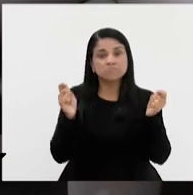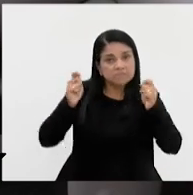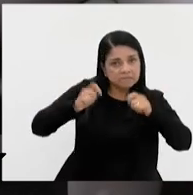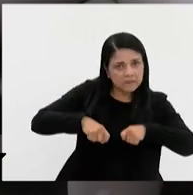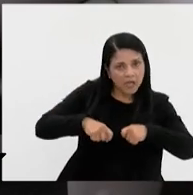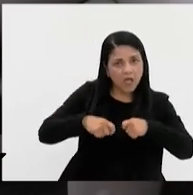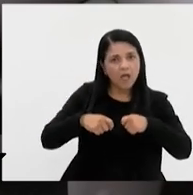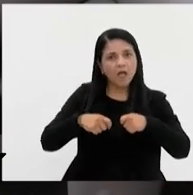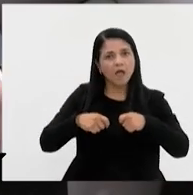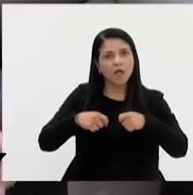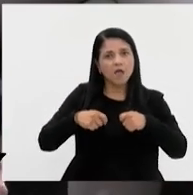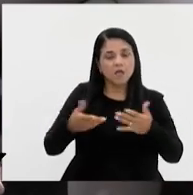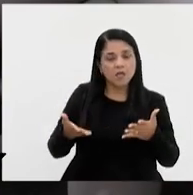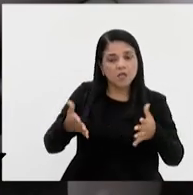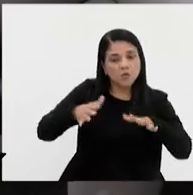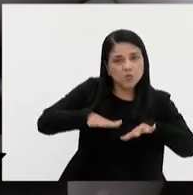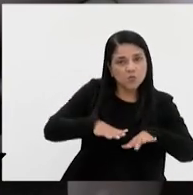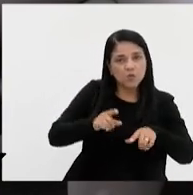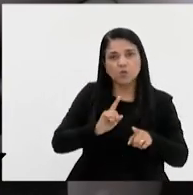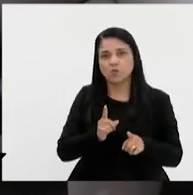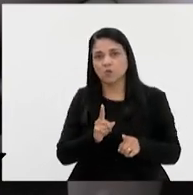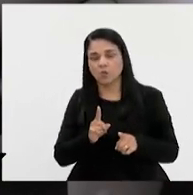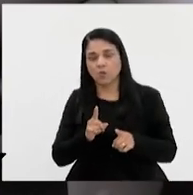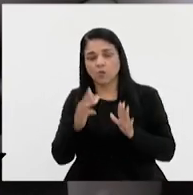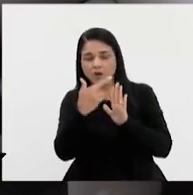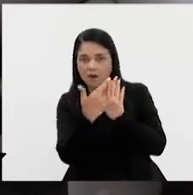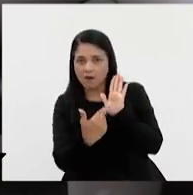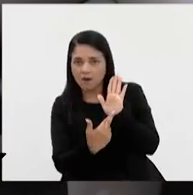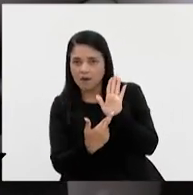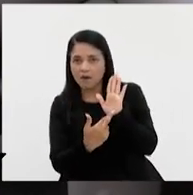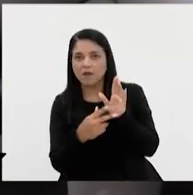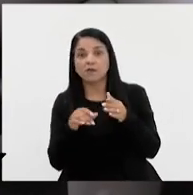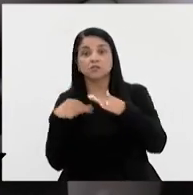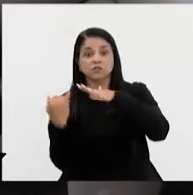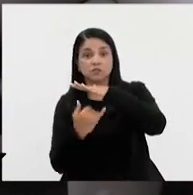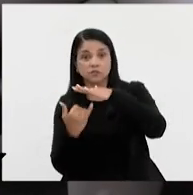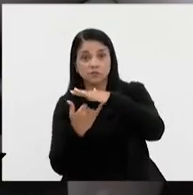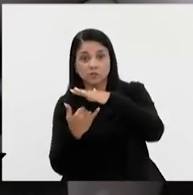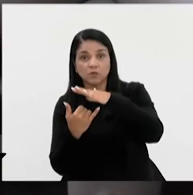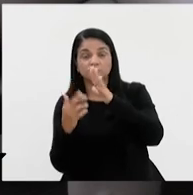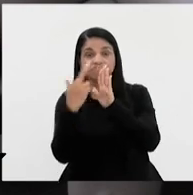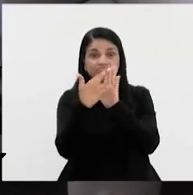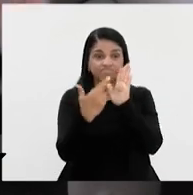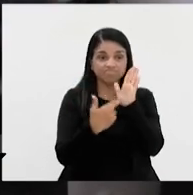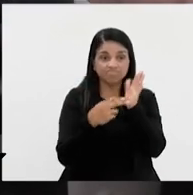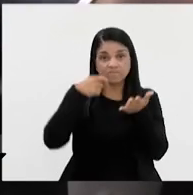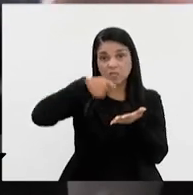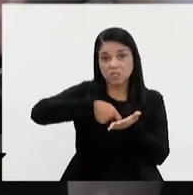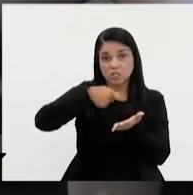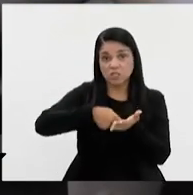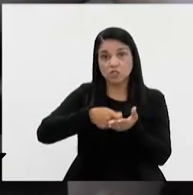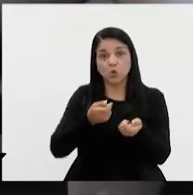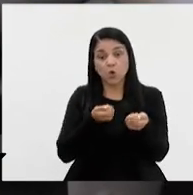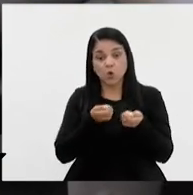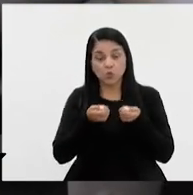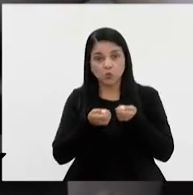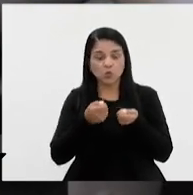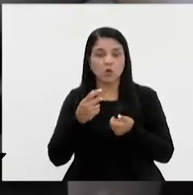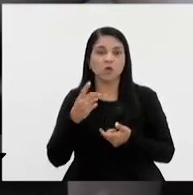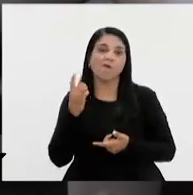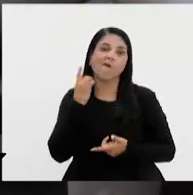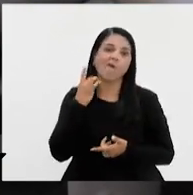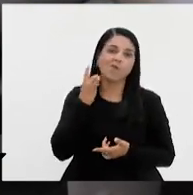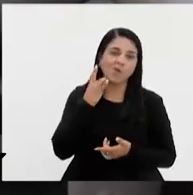de incluir dentro de quais critérios. Por exemplo, algumas instituições estão adotando critérios rígidos com relação ao controle hormonal, como disse o deputado Luiz